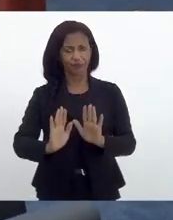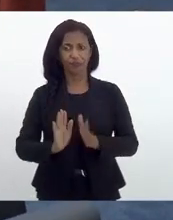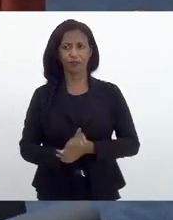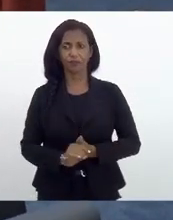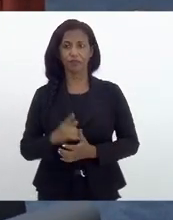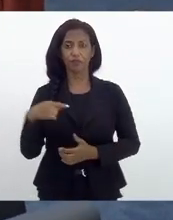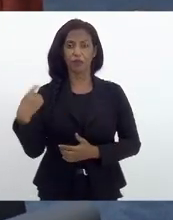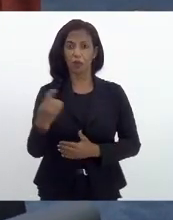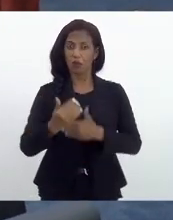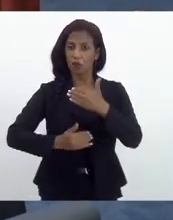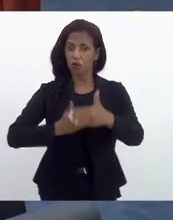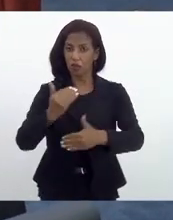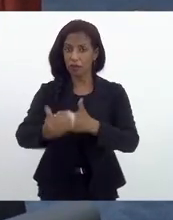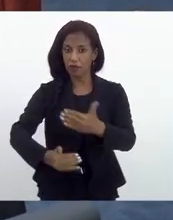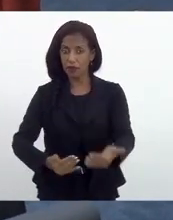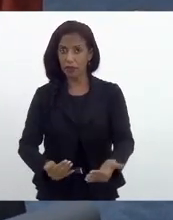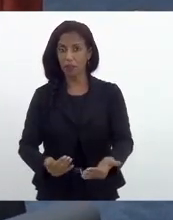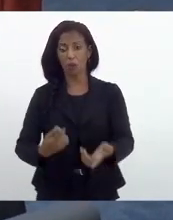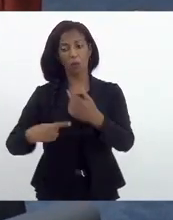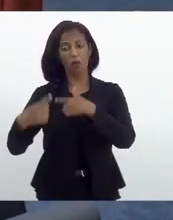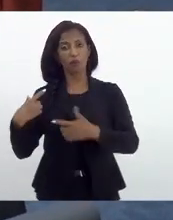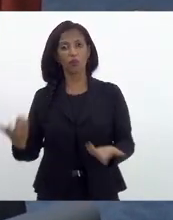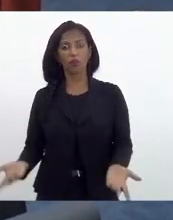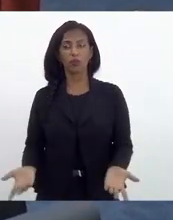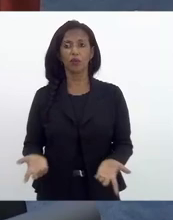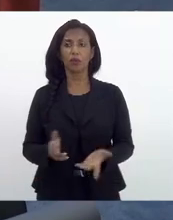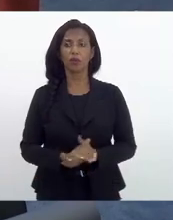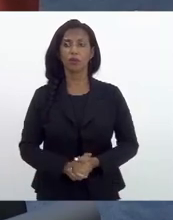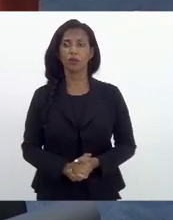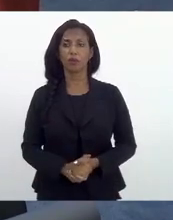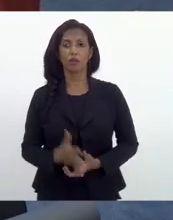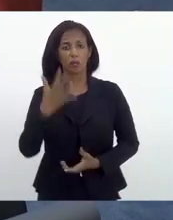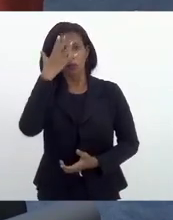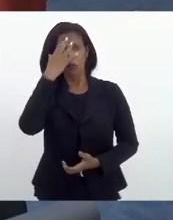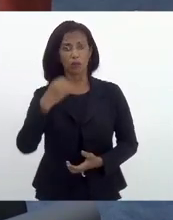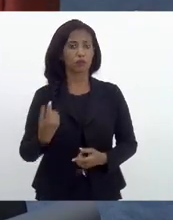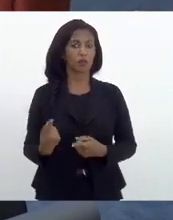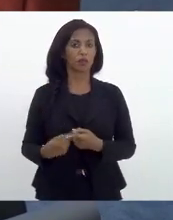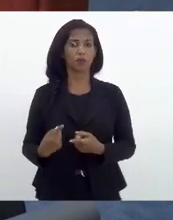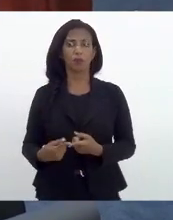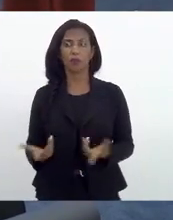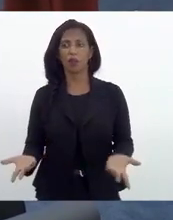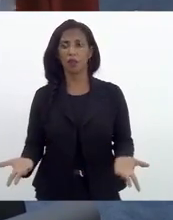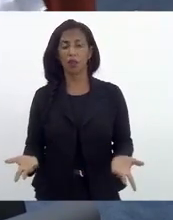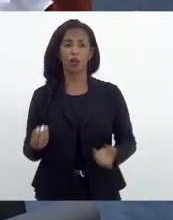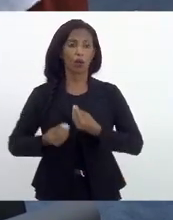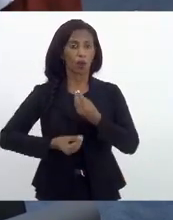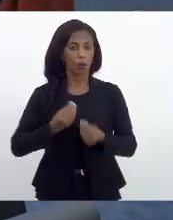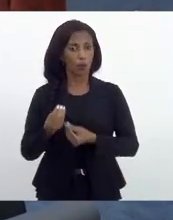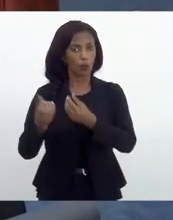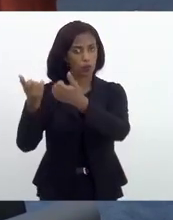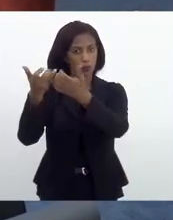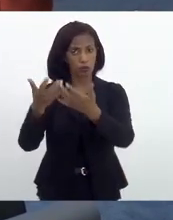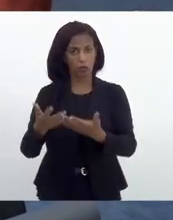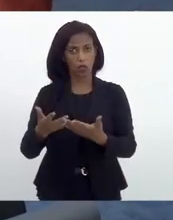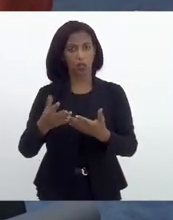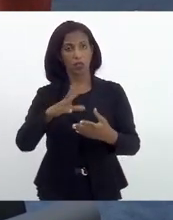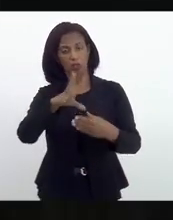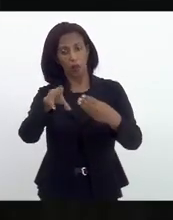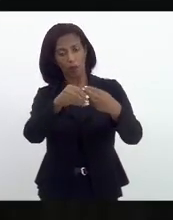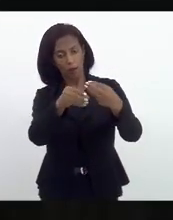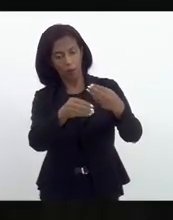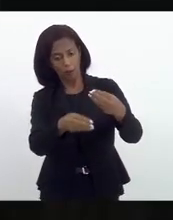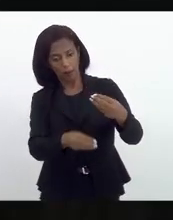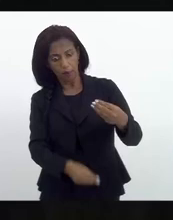nós já avançamos nesse ponto voltou atrás voltou não sei porquê mas como eu disse nós aglutinamos muitas coisas